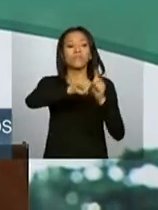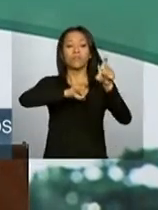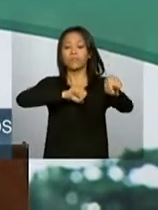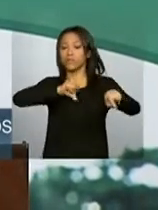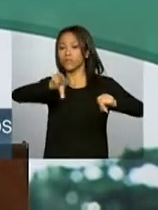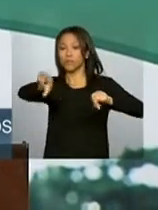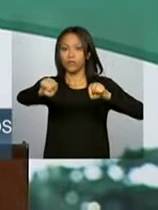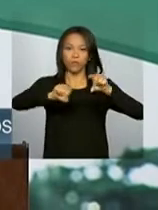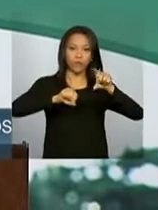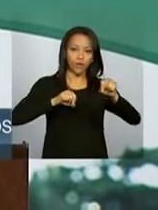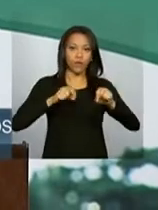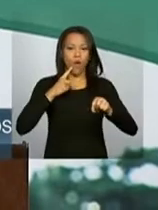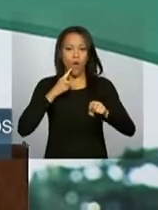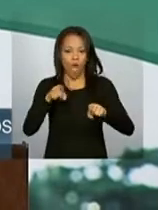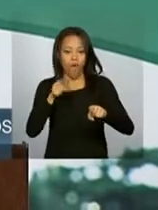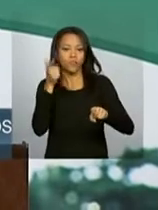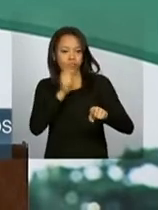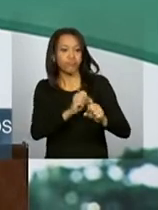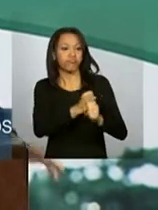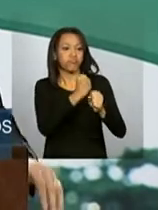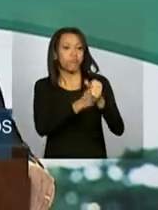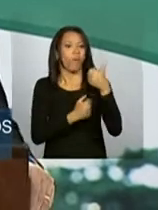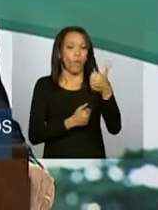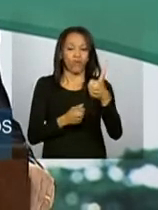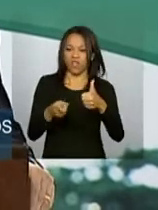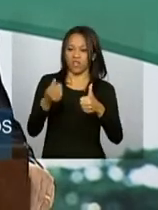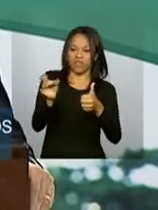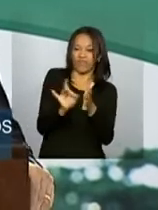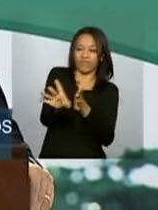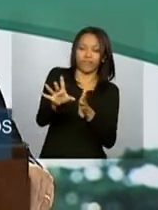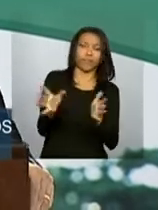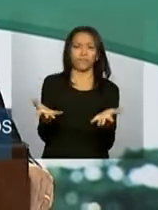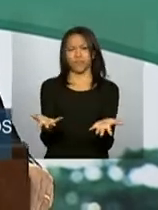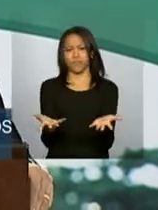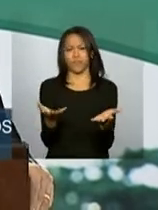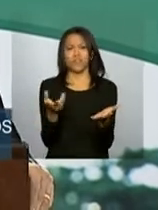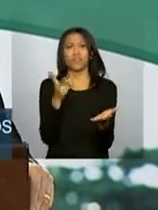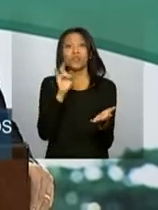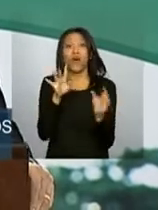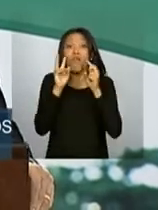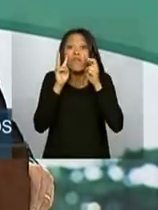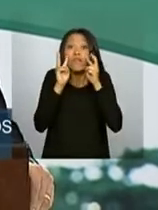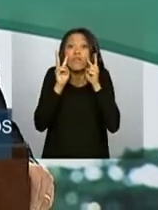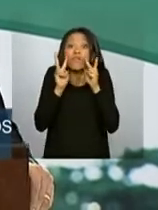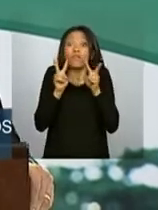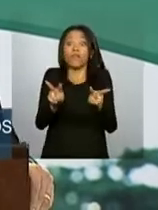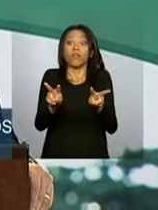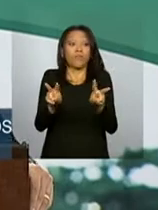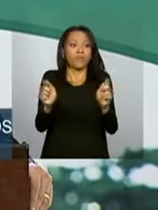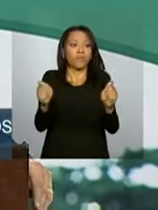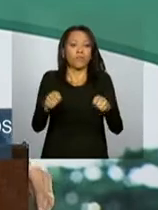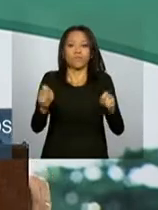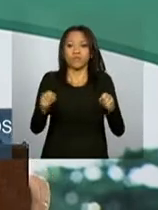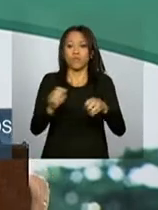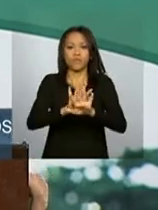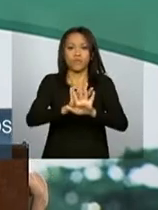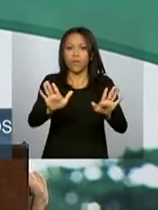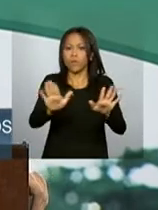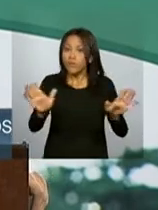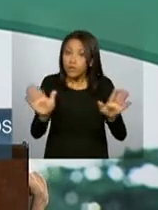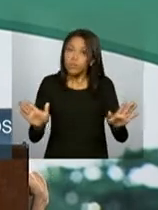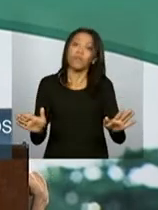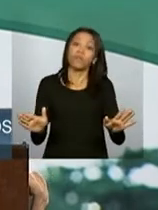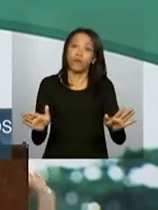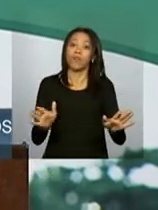as obras que valiam a pena eram baseadas no aspecto da visibilidade que elas pudessem dar